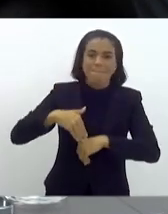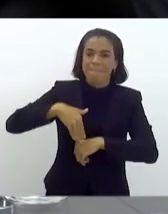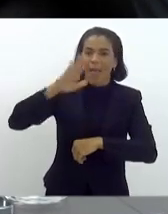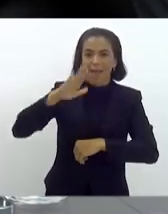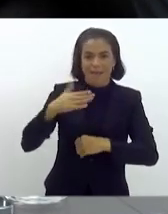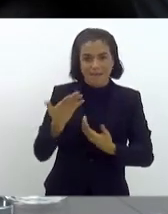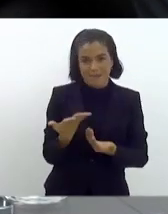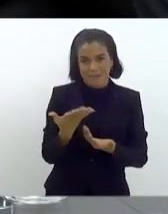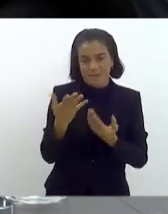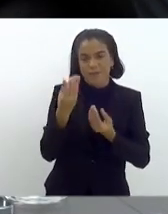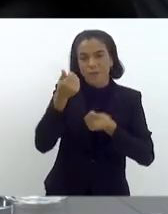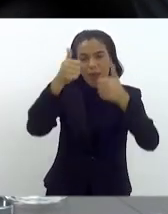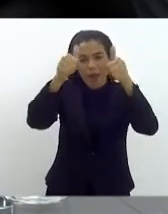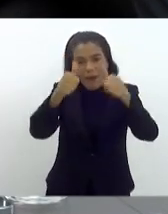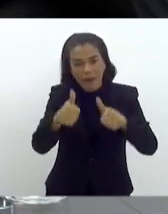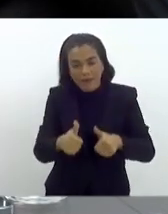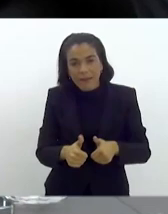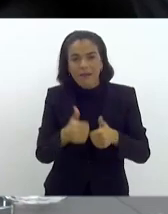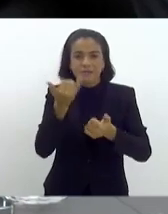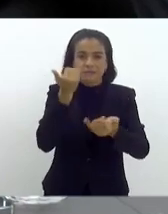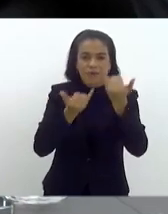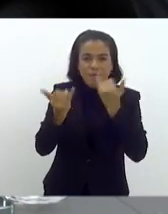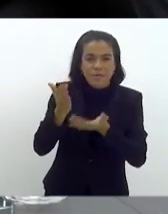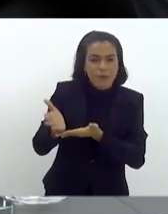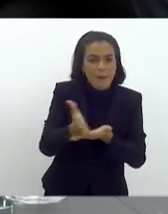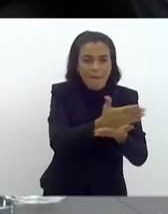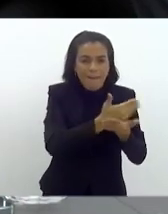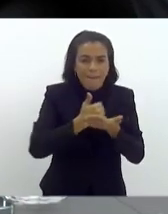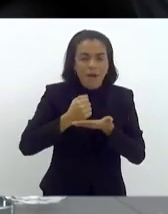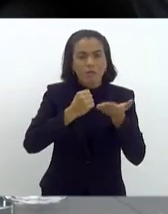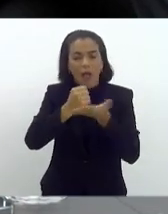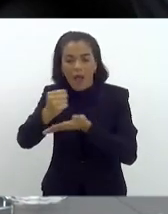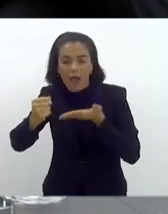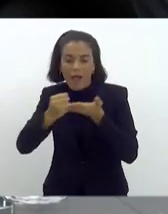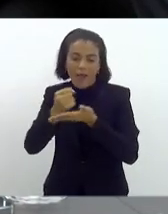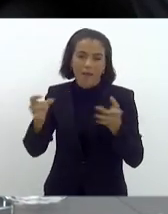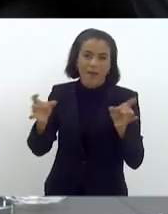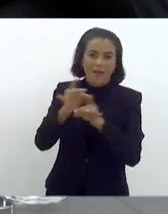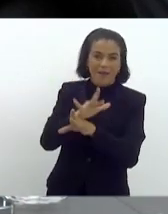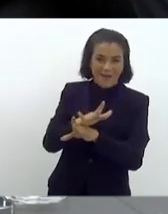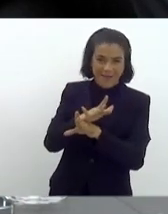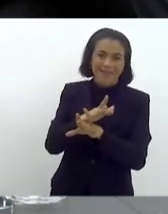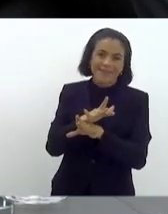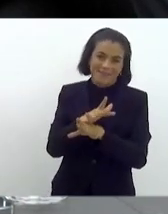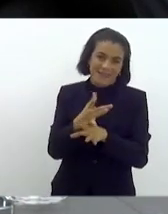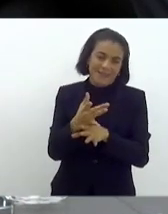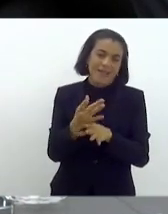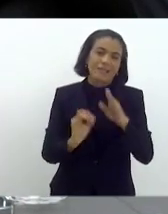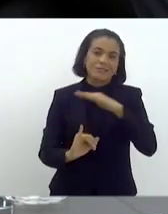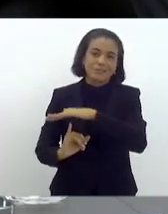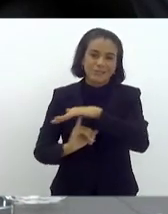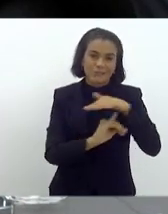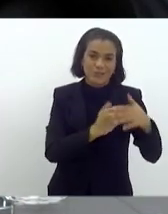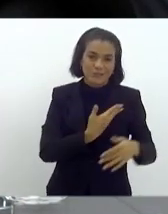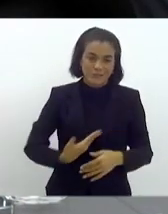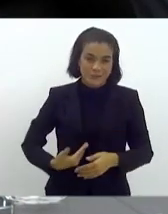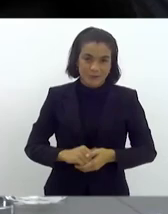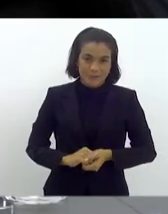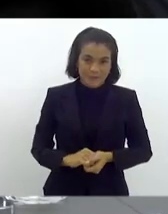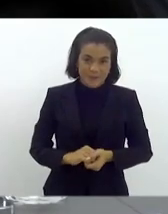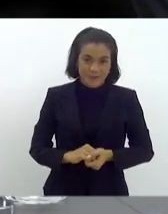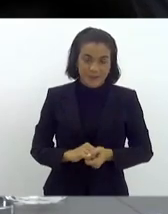análise de dados né para que essa pessoa já venha com uma base prévia aos quadros das instituições públicas